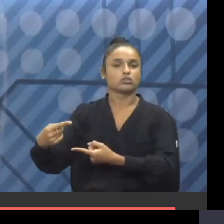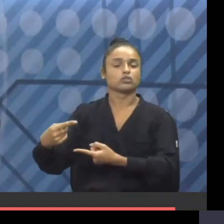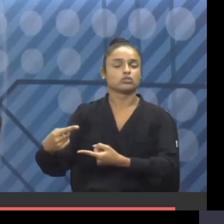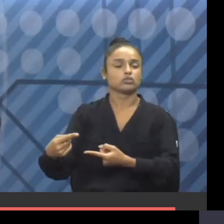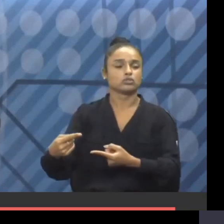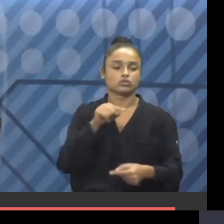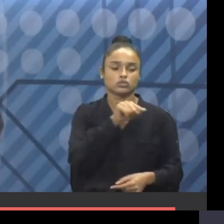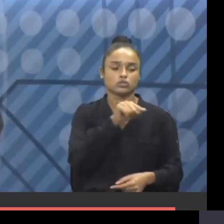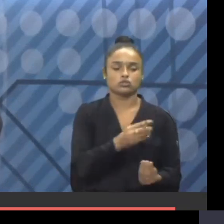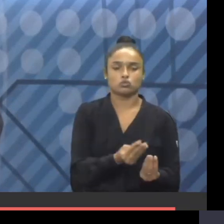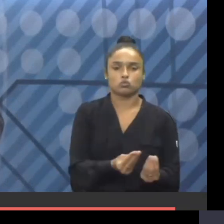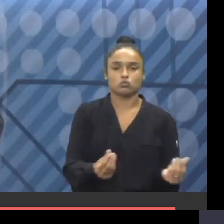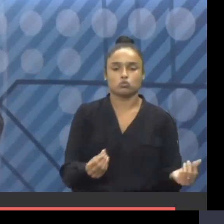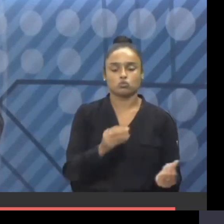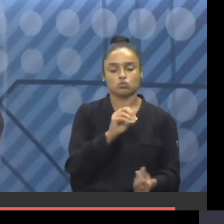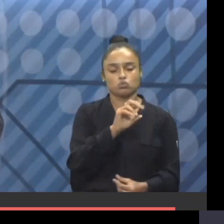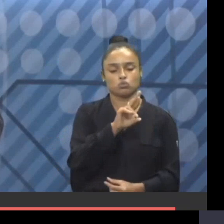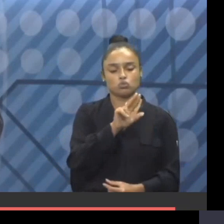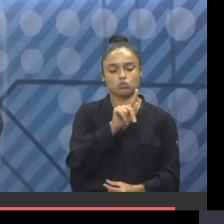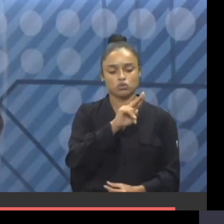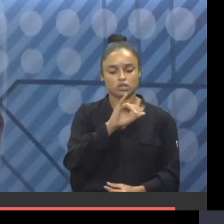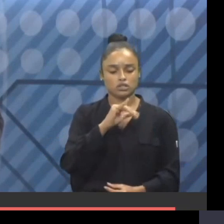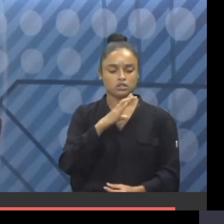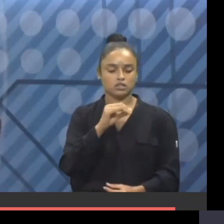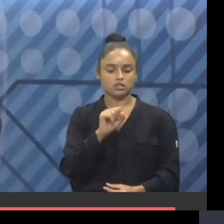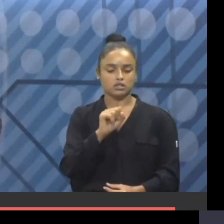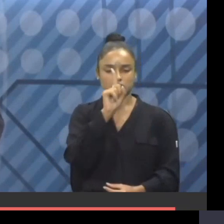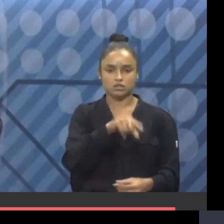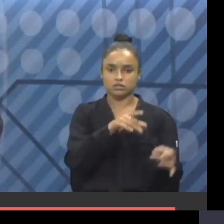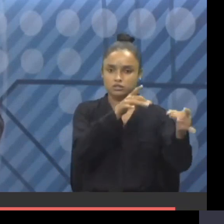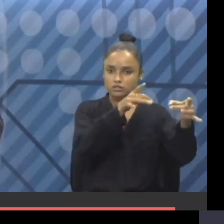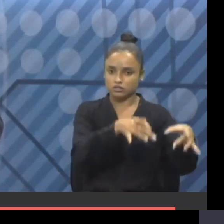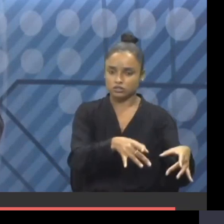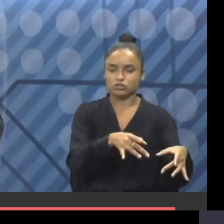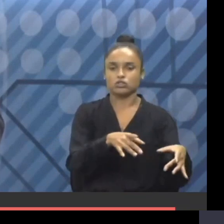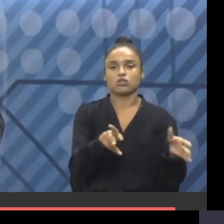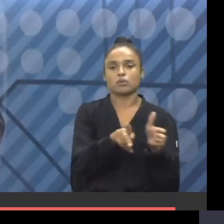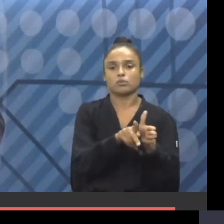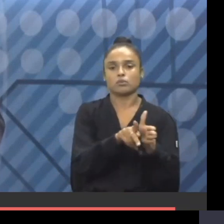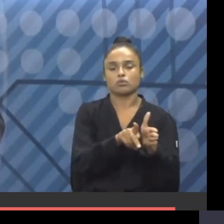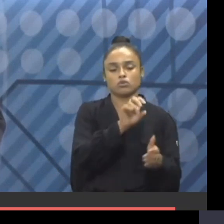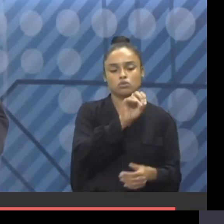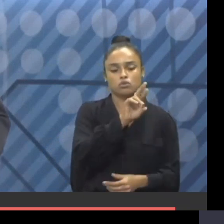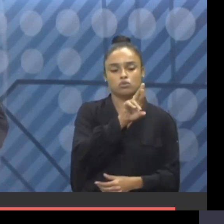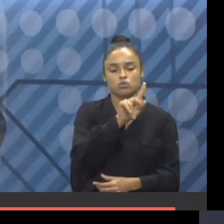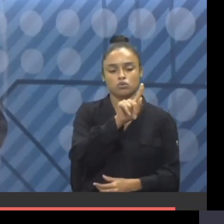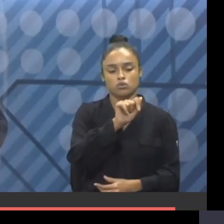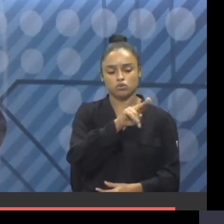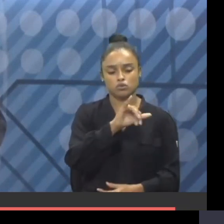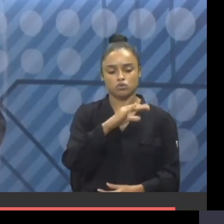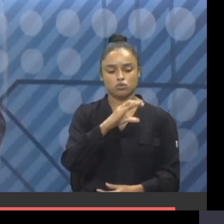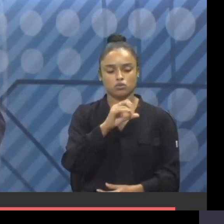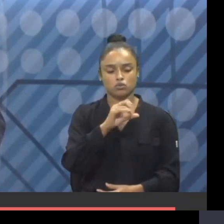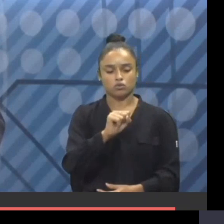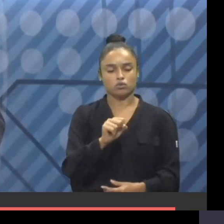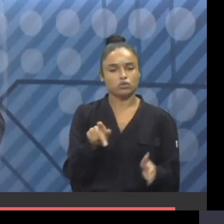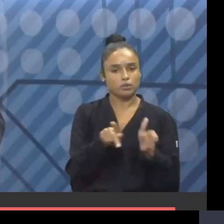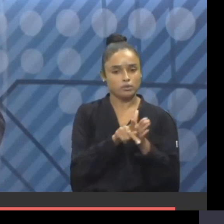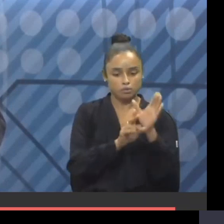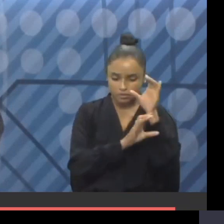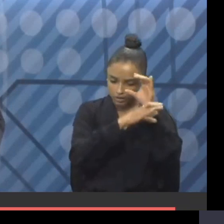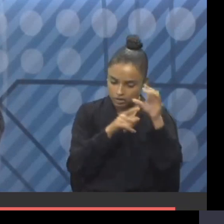os compostos orgânicos, nós fazemos descarte nos resíduos orgânicos do laboratório, sendo que esses compostos não